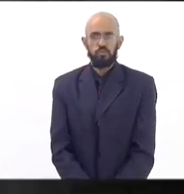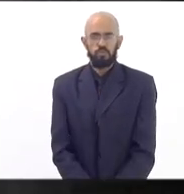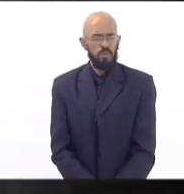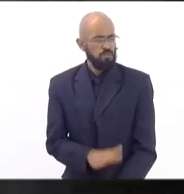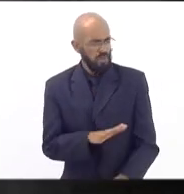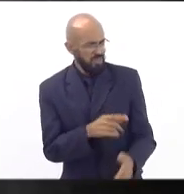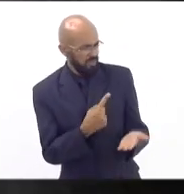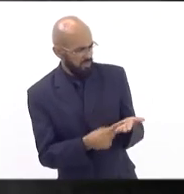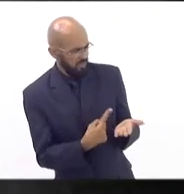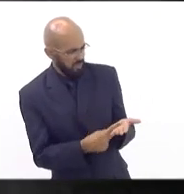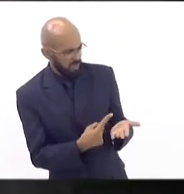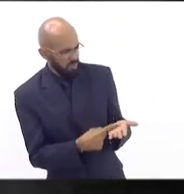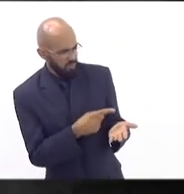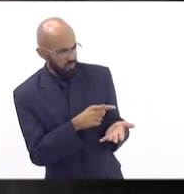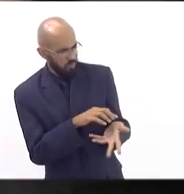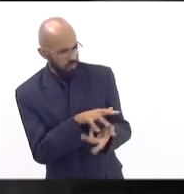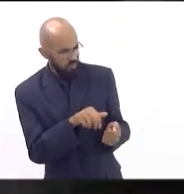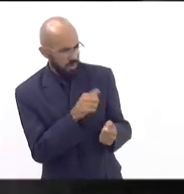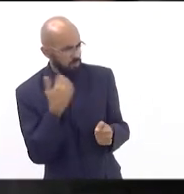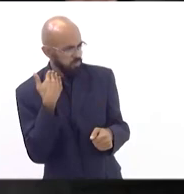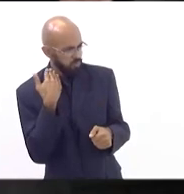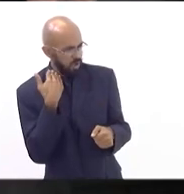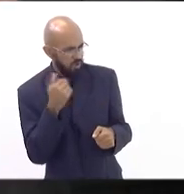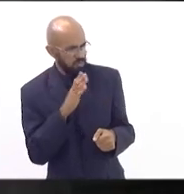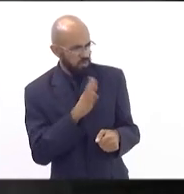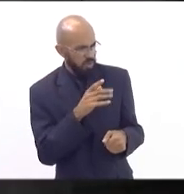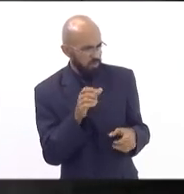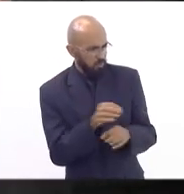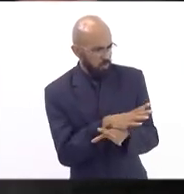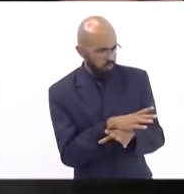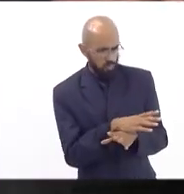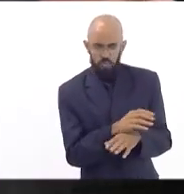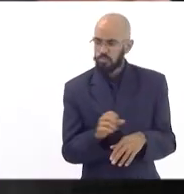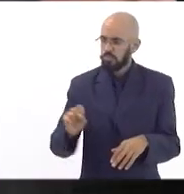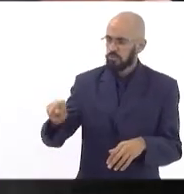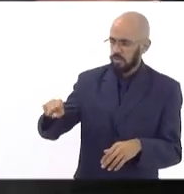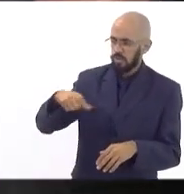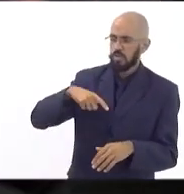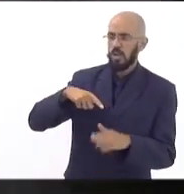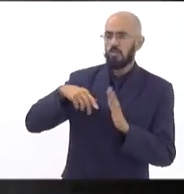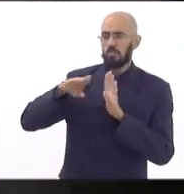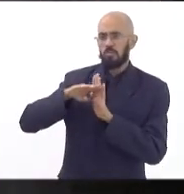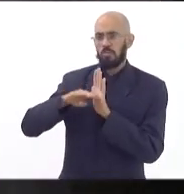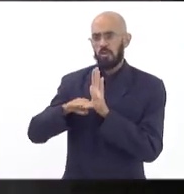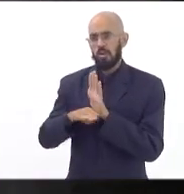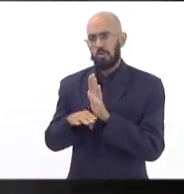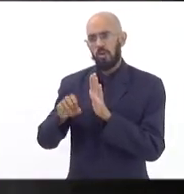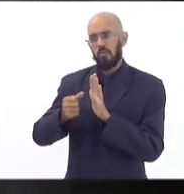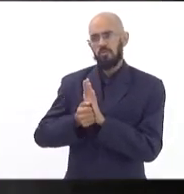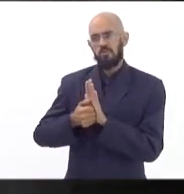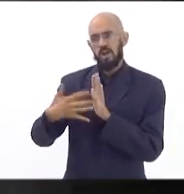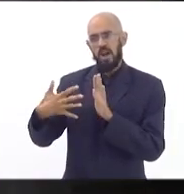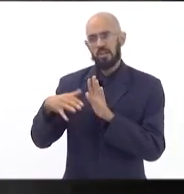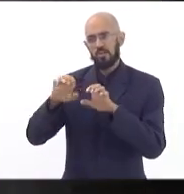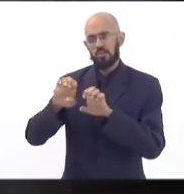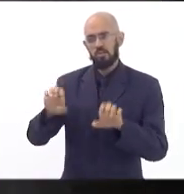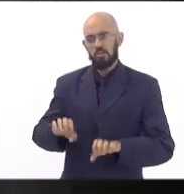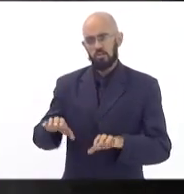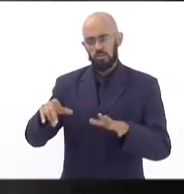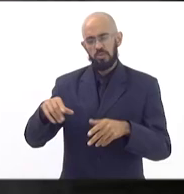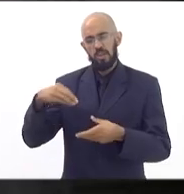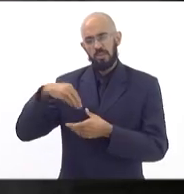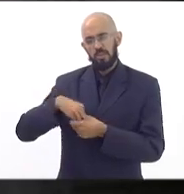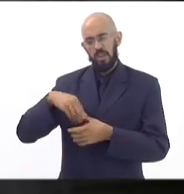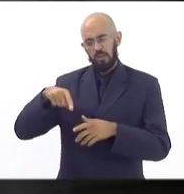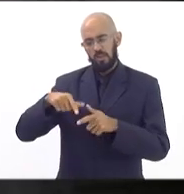Mundial estão avançadas o seu sabe de alguma coisa esses um programa do Banco Mundial de financiamento de uma série de infra-estruturas nessa e ele está dentro de O que